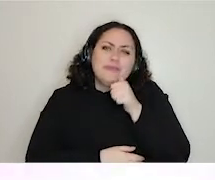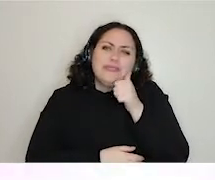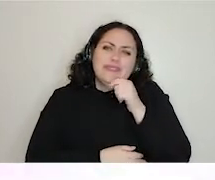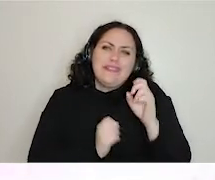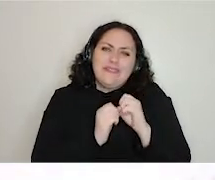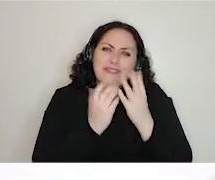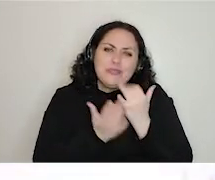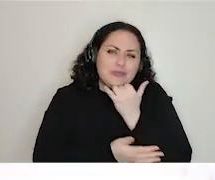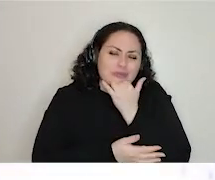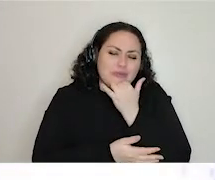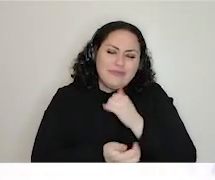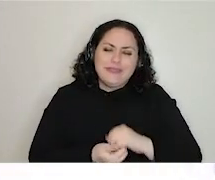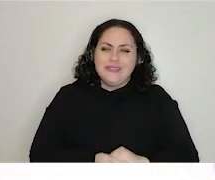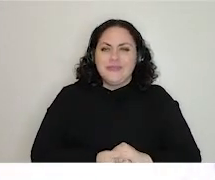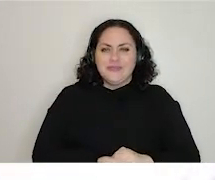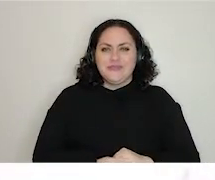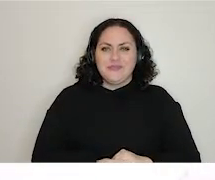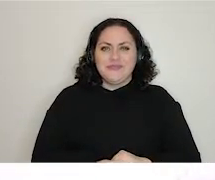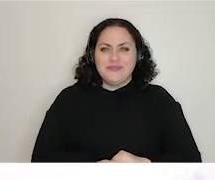evento.